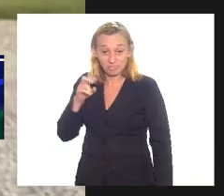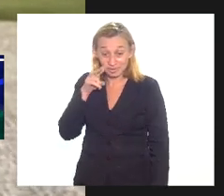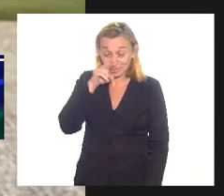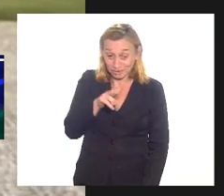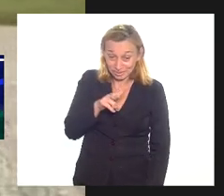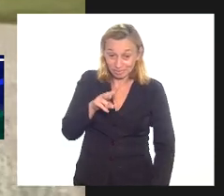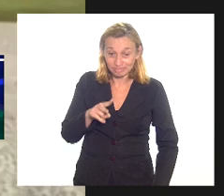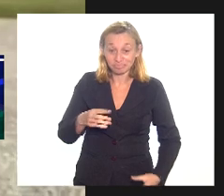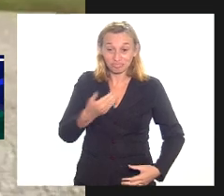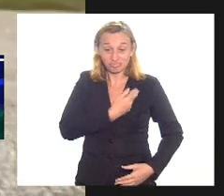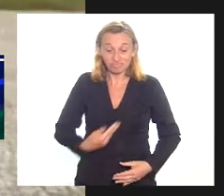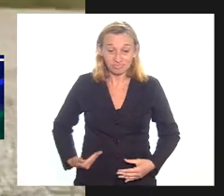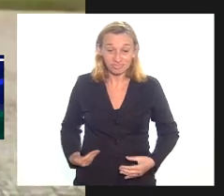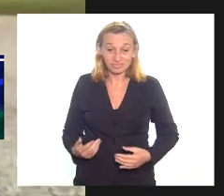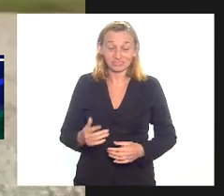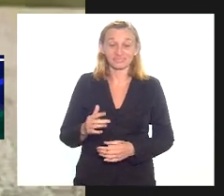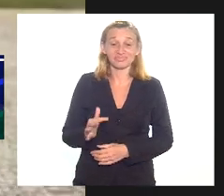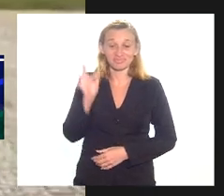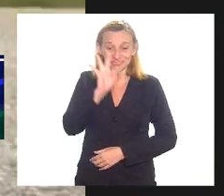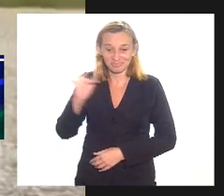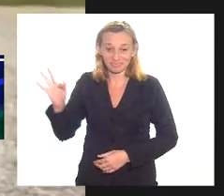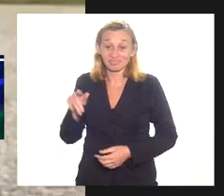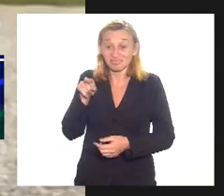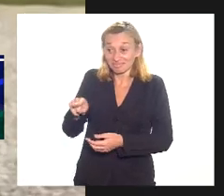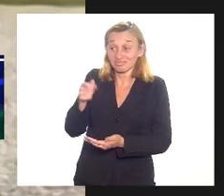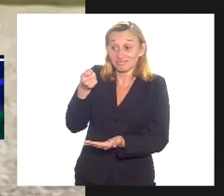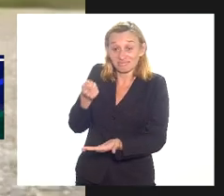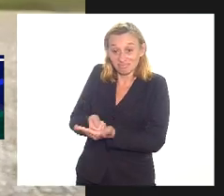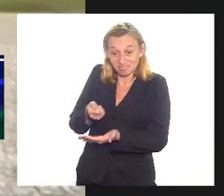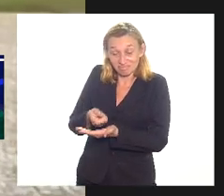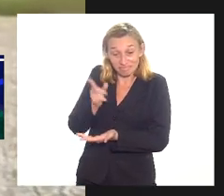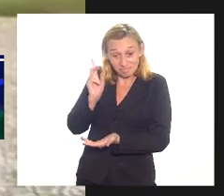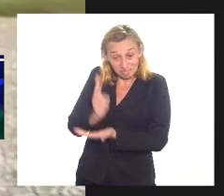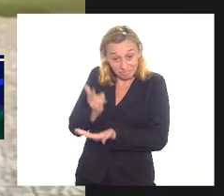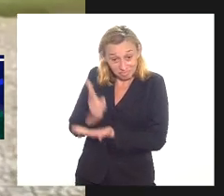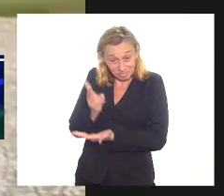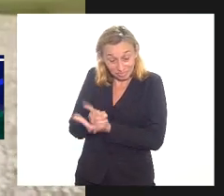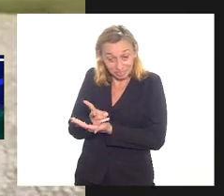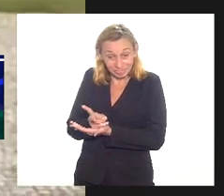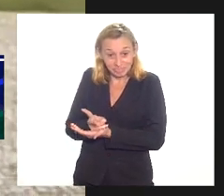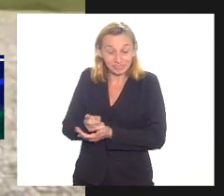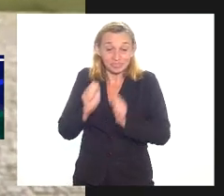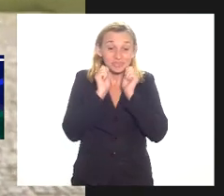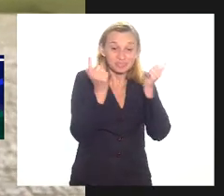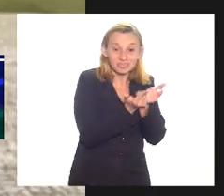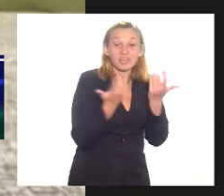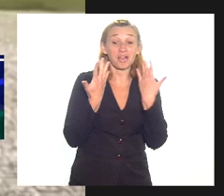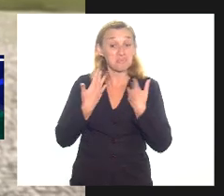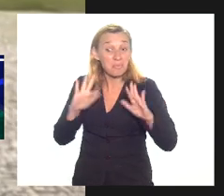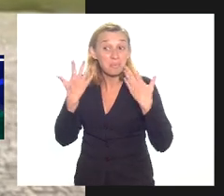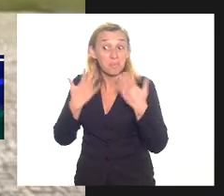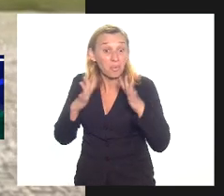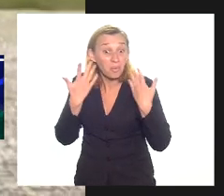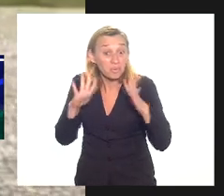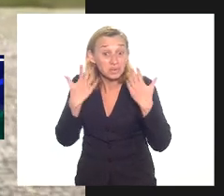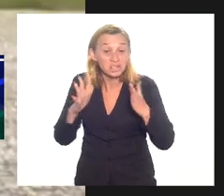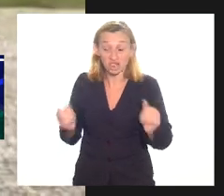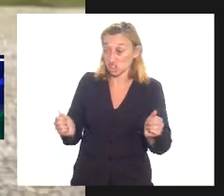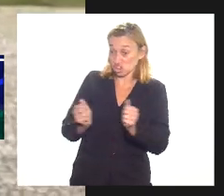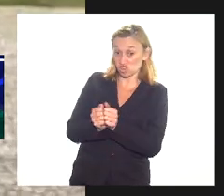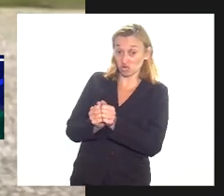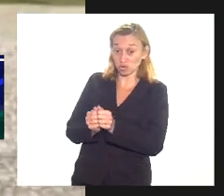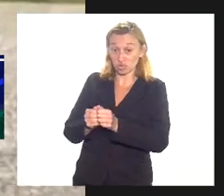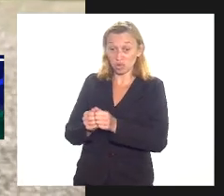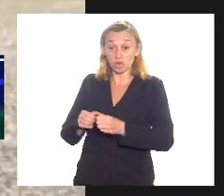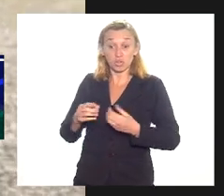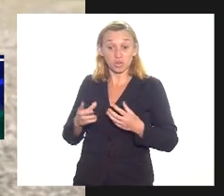aliado a um governo federal, que esses mesmos que aprovam essas temeridades hoje aqui na Assembleia Legislativa aplaudiam e faziam parte do seu governo, do seu